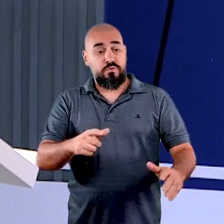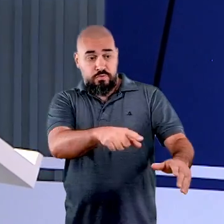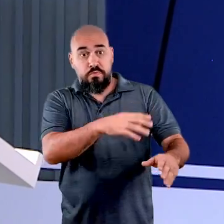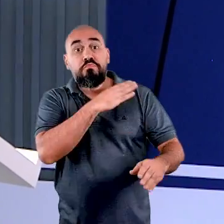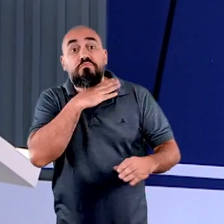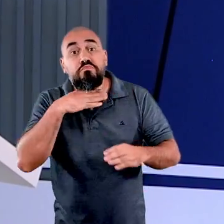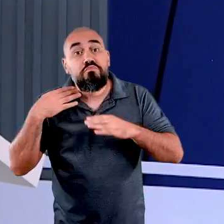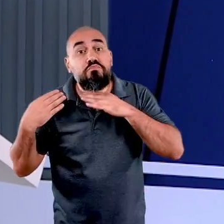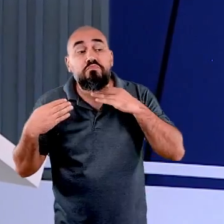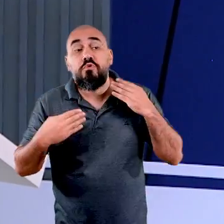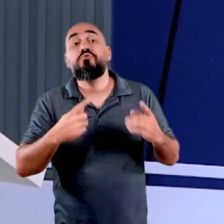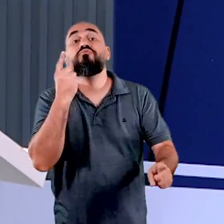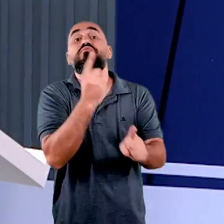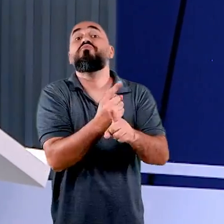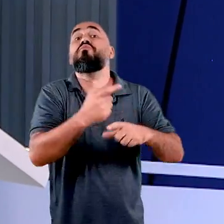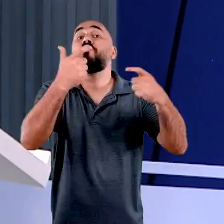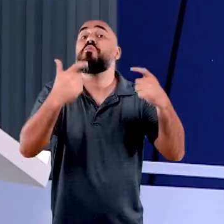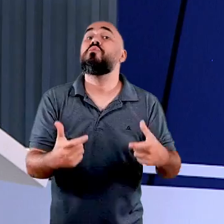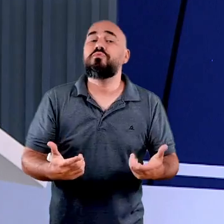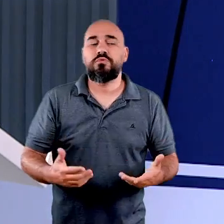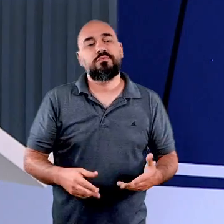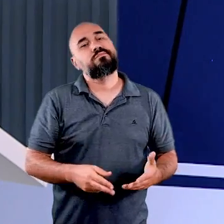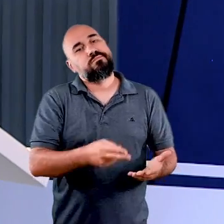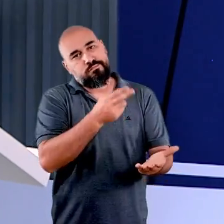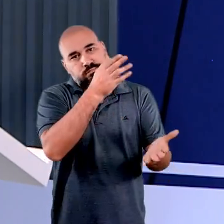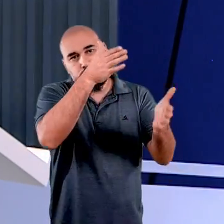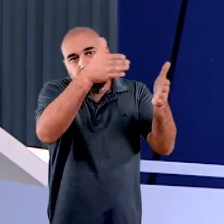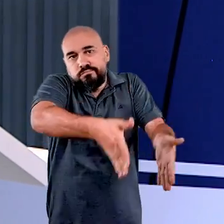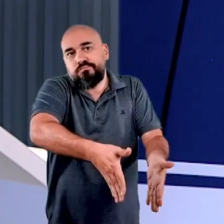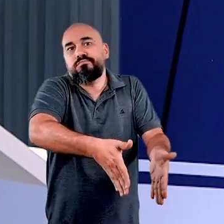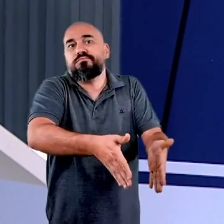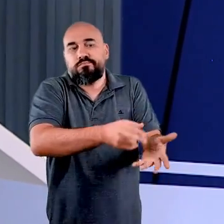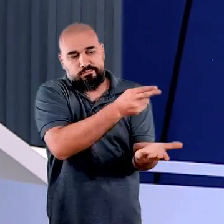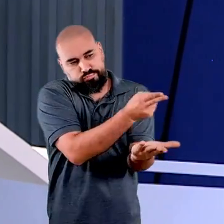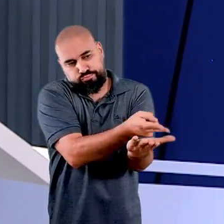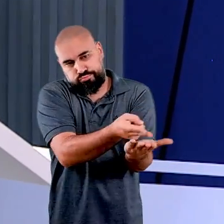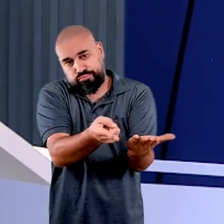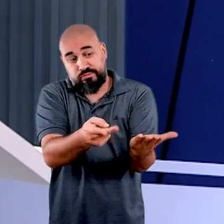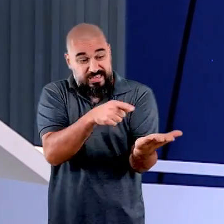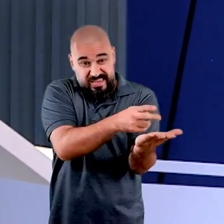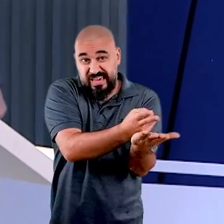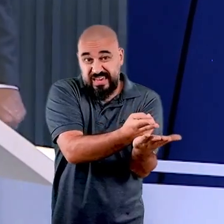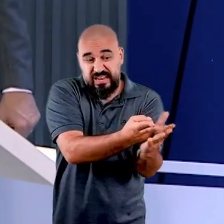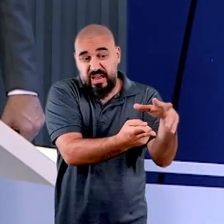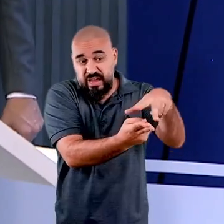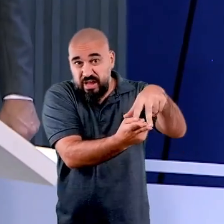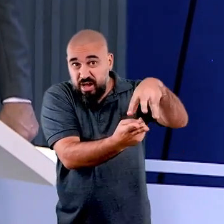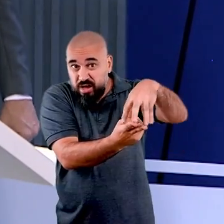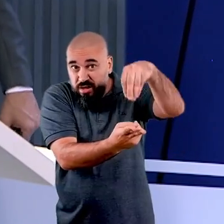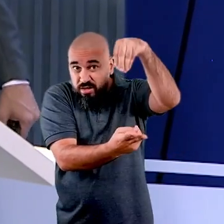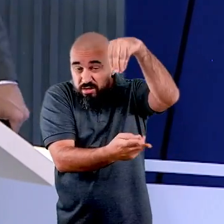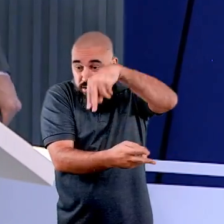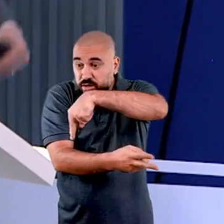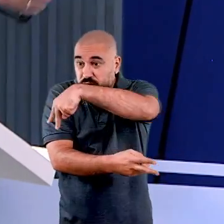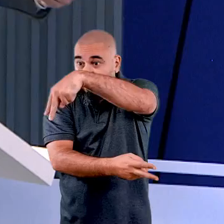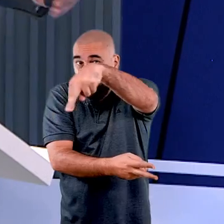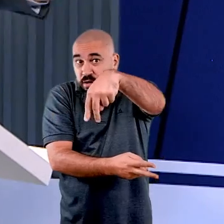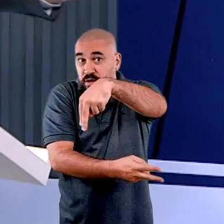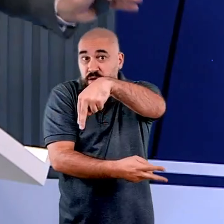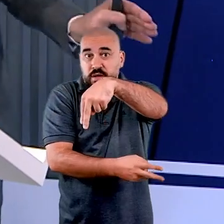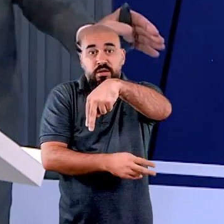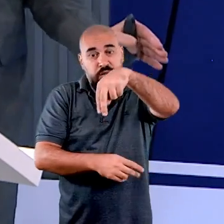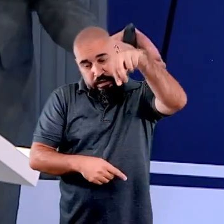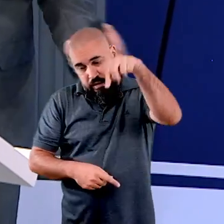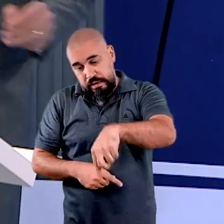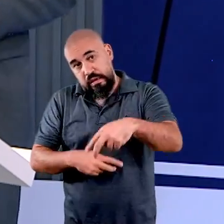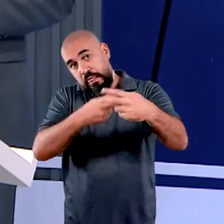nos túmulos. Os mortos não estão vagando por aí. Os mortos não estão no paraíso, no